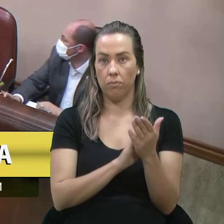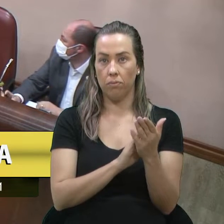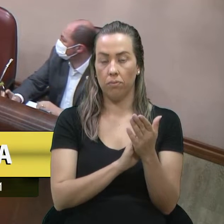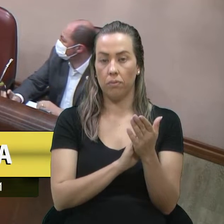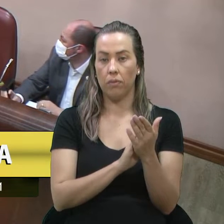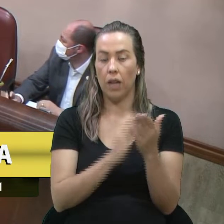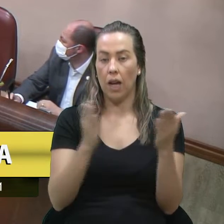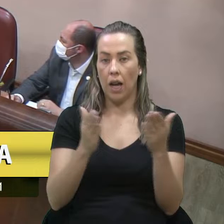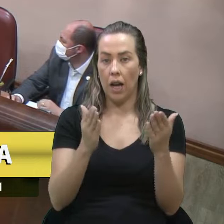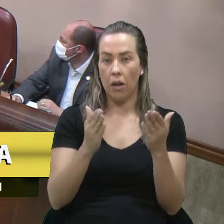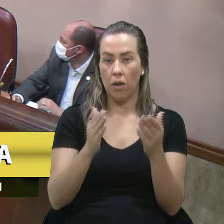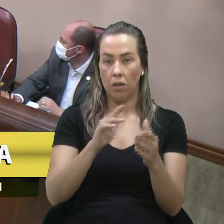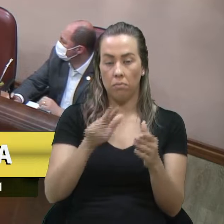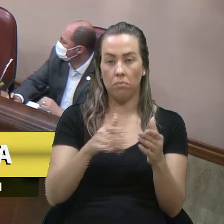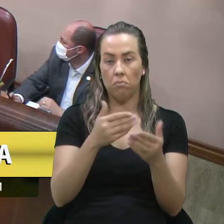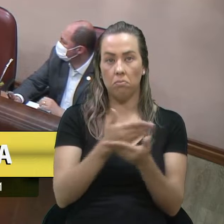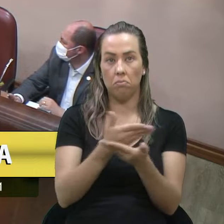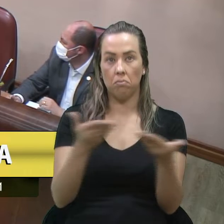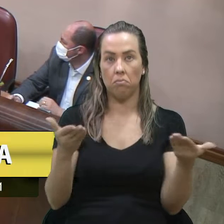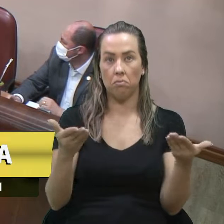A palavra está à disposição